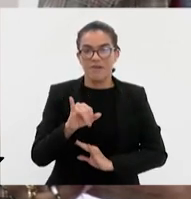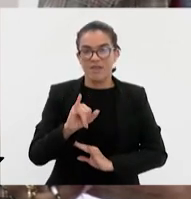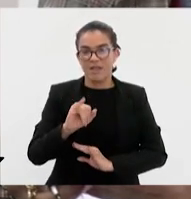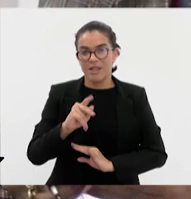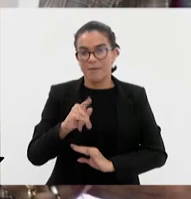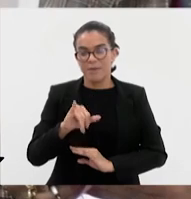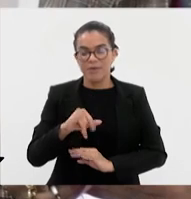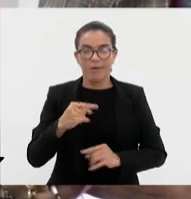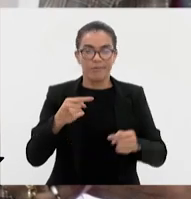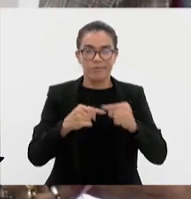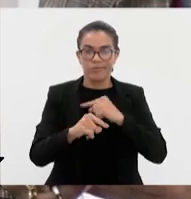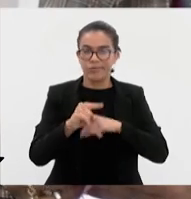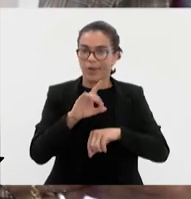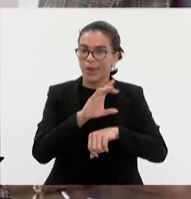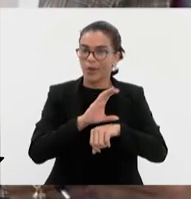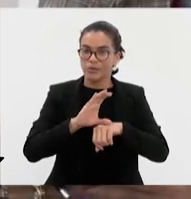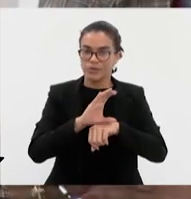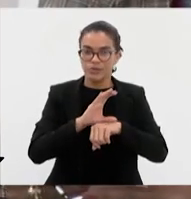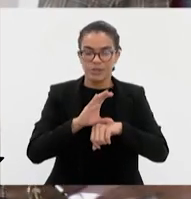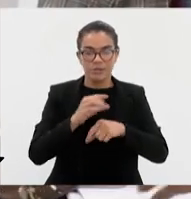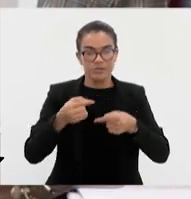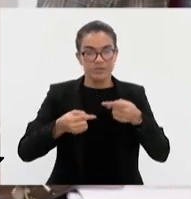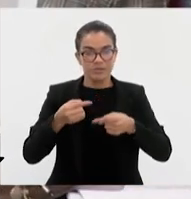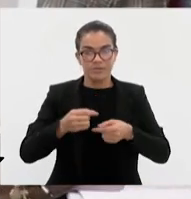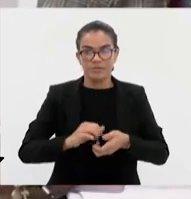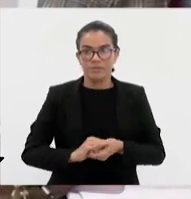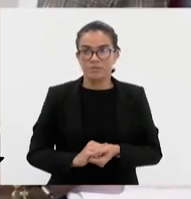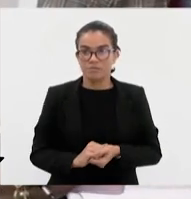pela inconstitucionalidade. Para discutir.